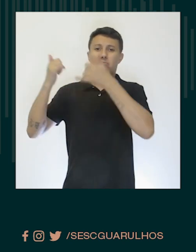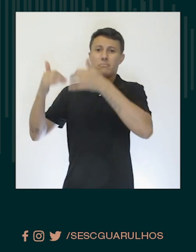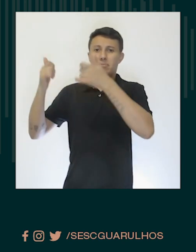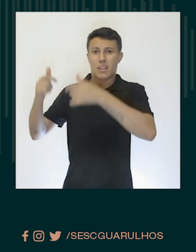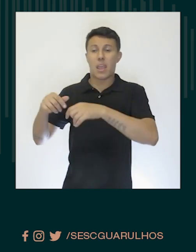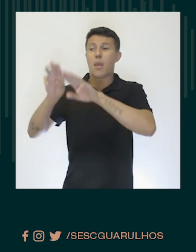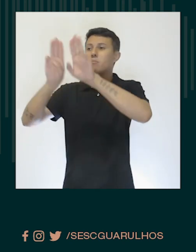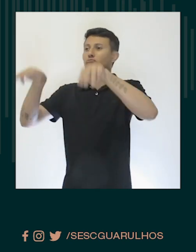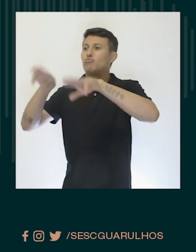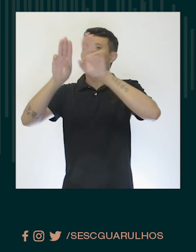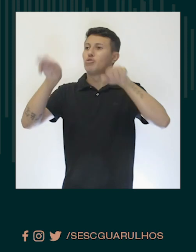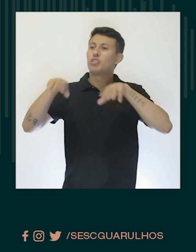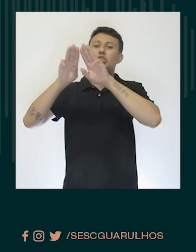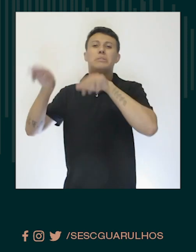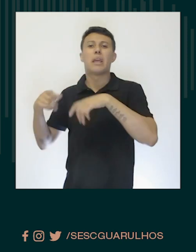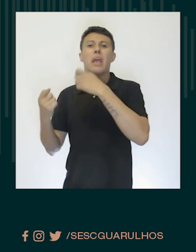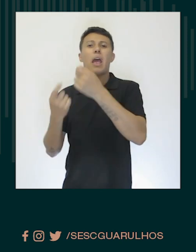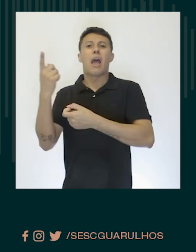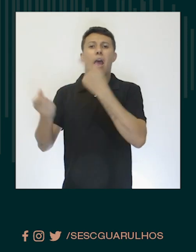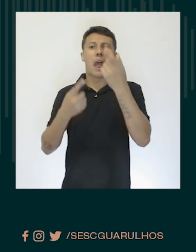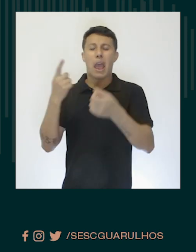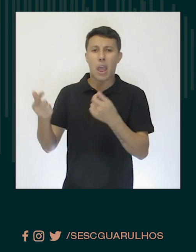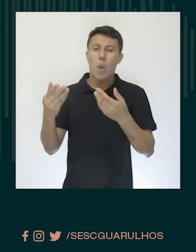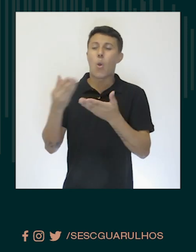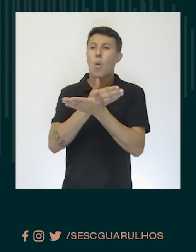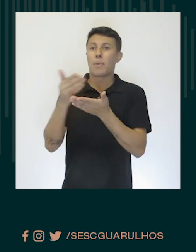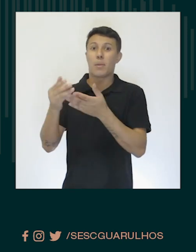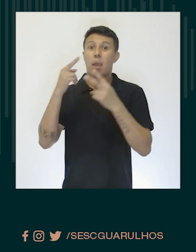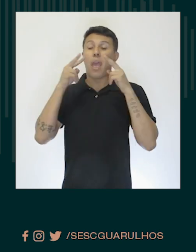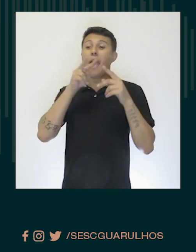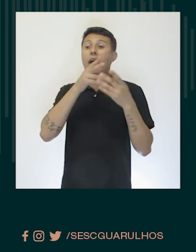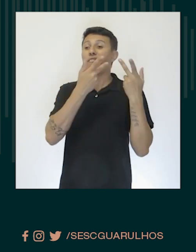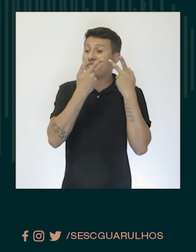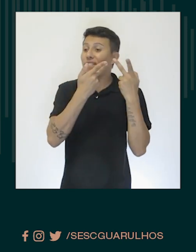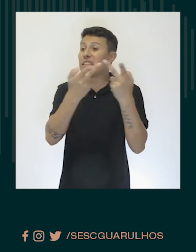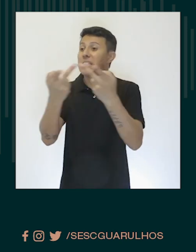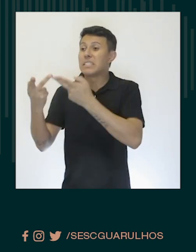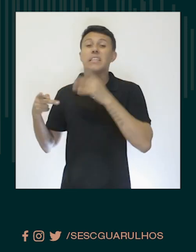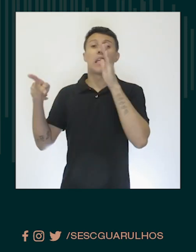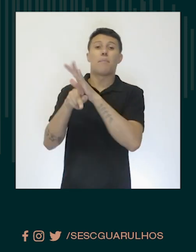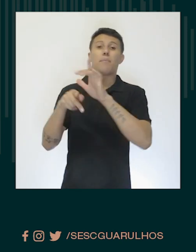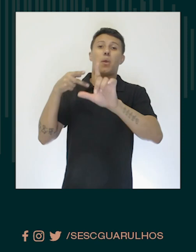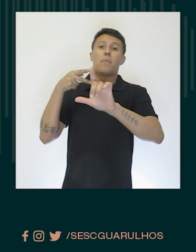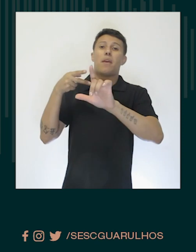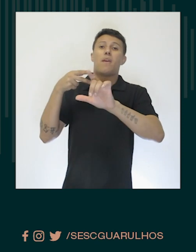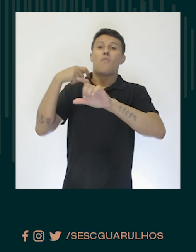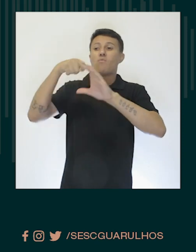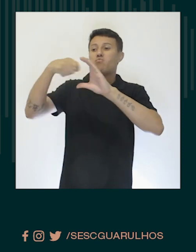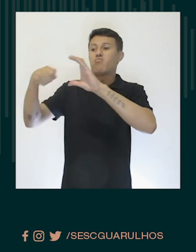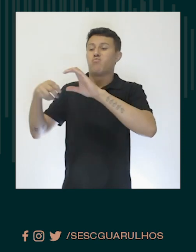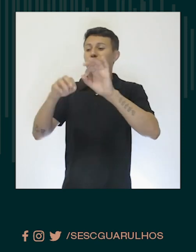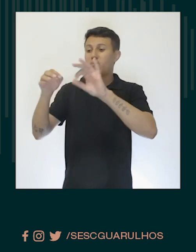museus eles estão abrindo essa modalidade de visita virtual, em que a gente, de repente, algum museu que a gente não teria acesso